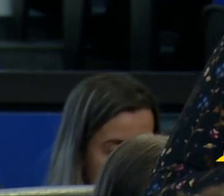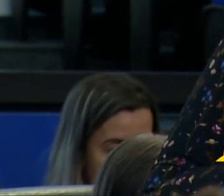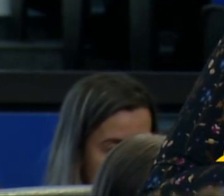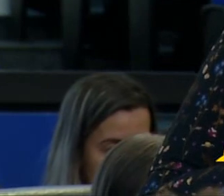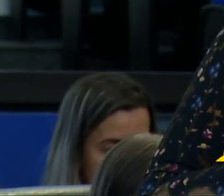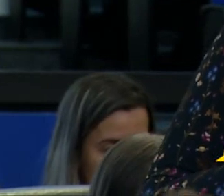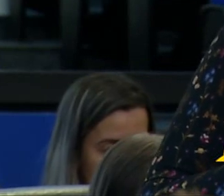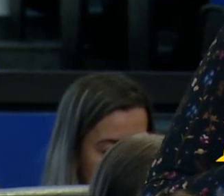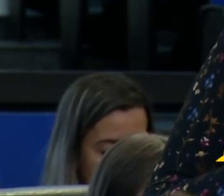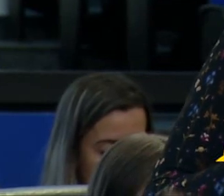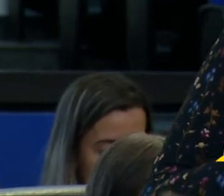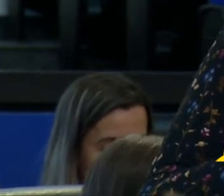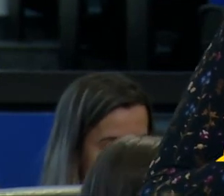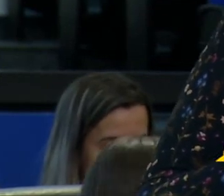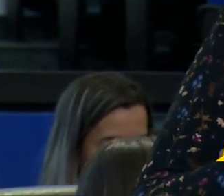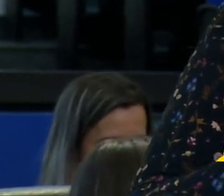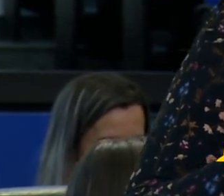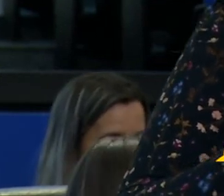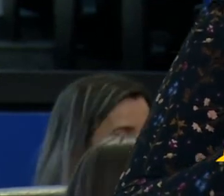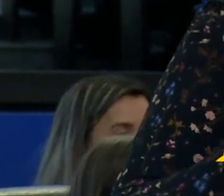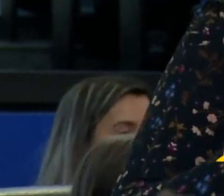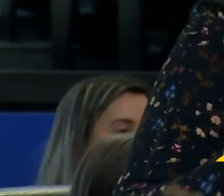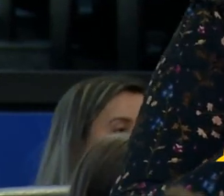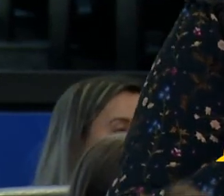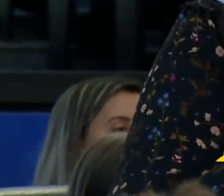sério, quero coxinha, tá?